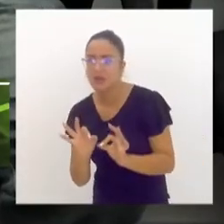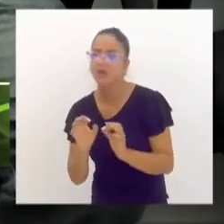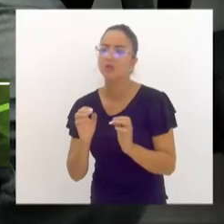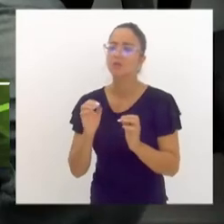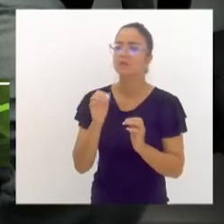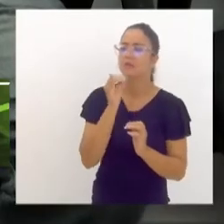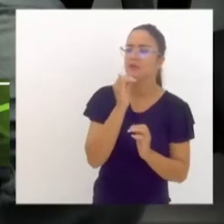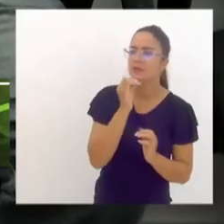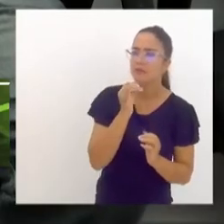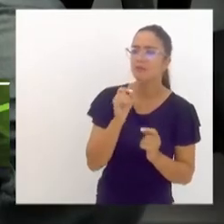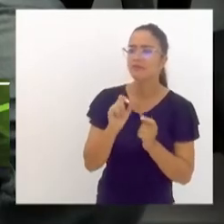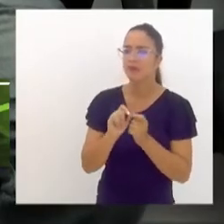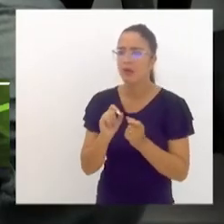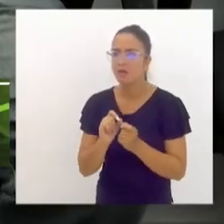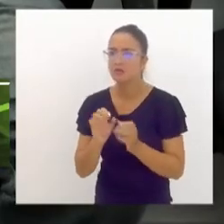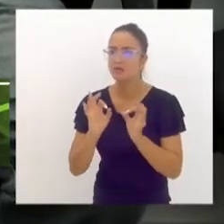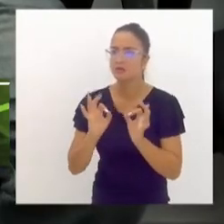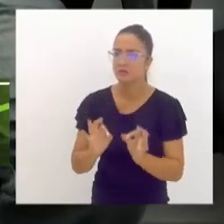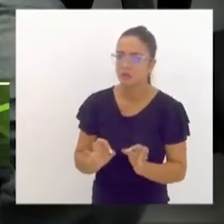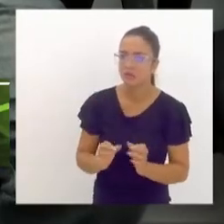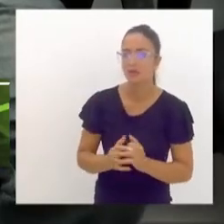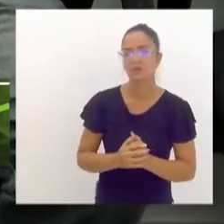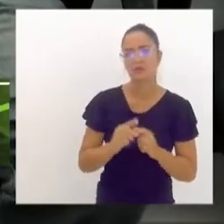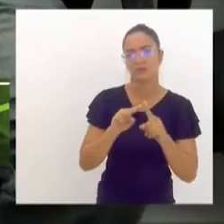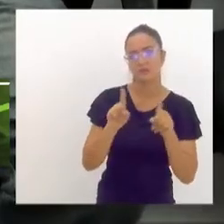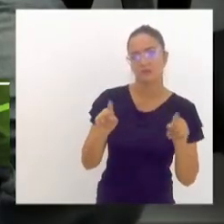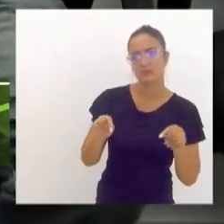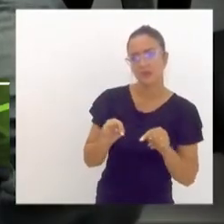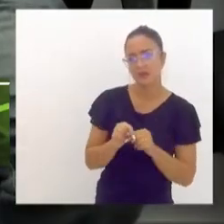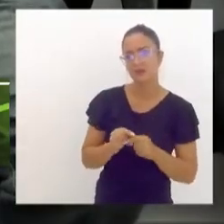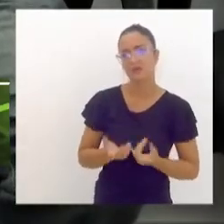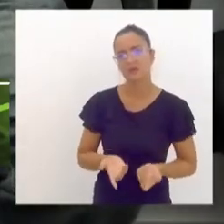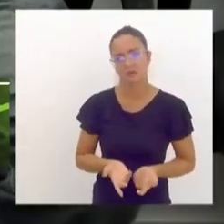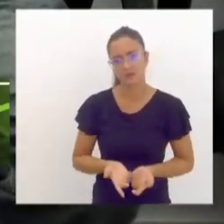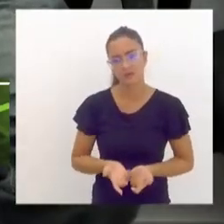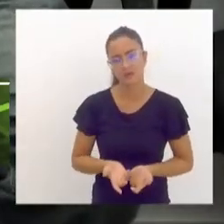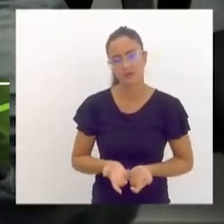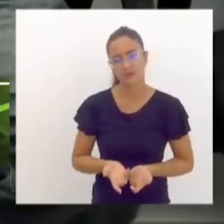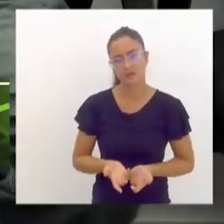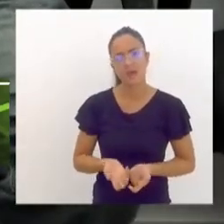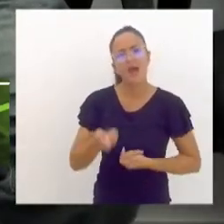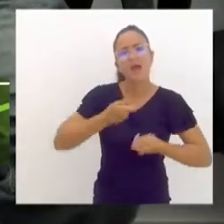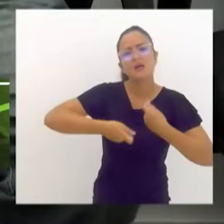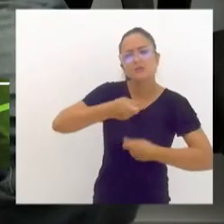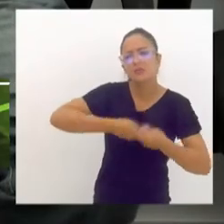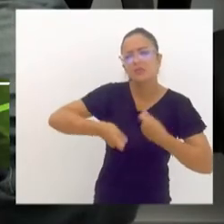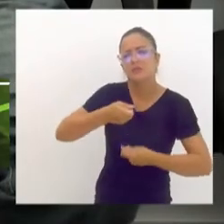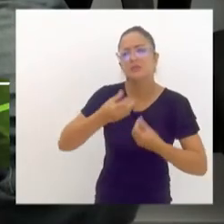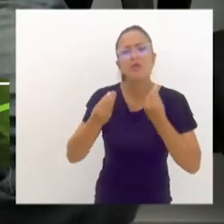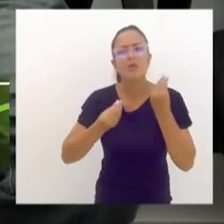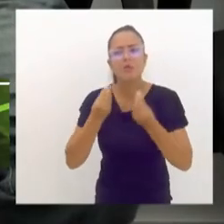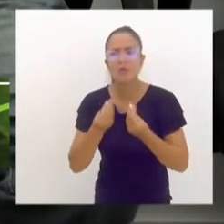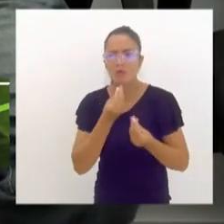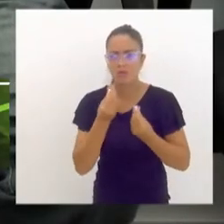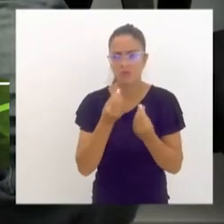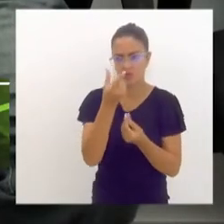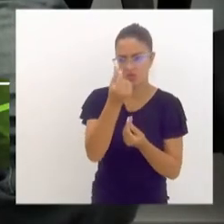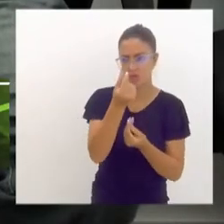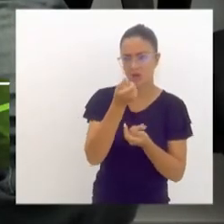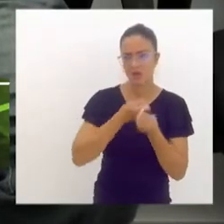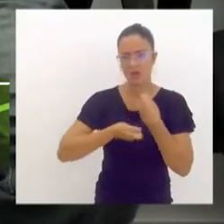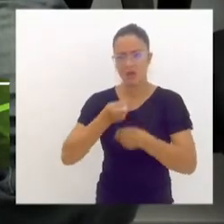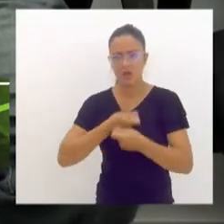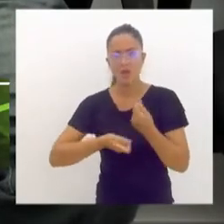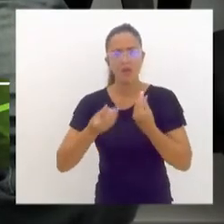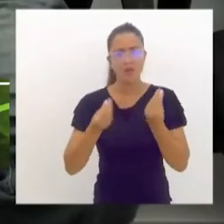construção, todas elas, de todas as suas salas MEICs. Como é feita a administração desses recursos? Eu sei porque eu